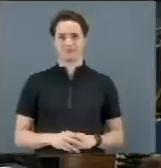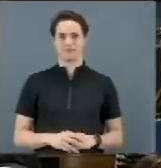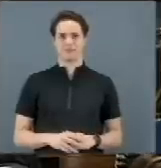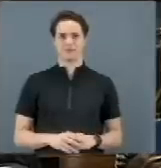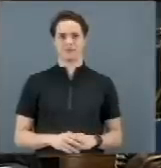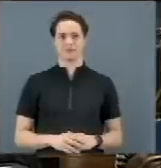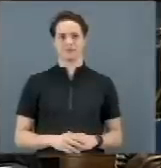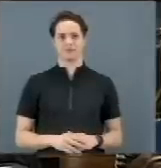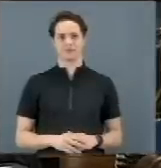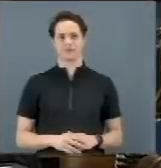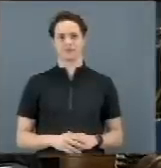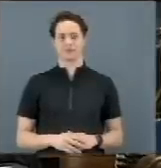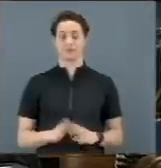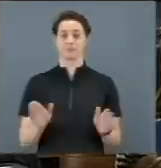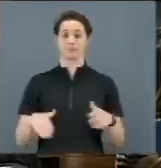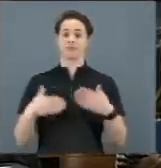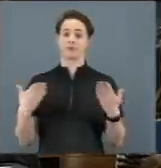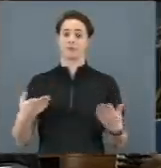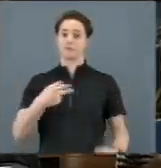Então, presidente,